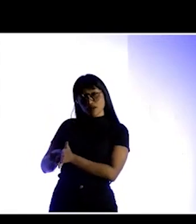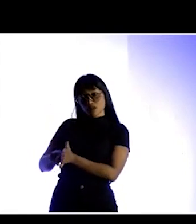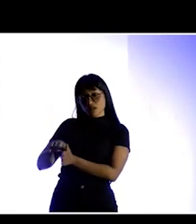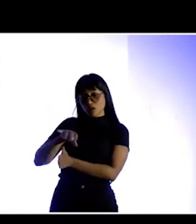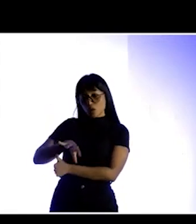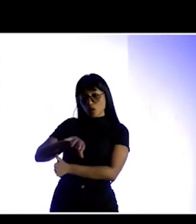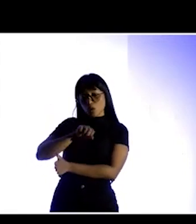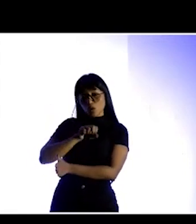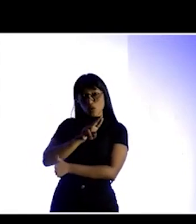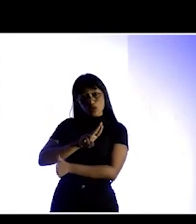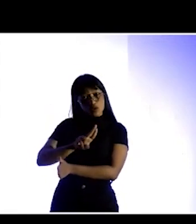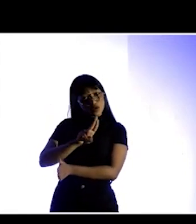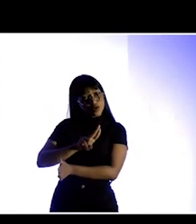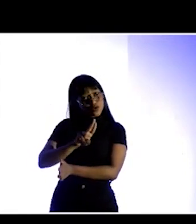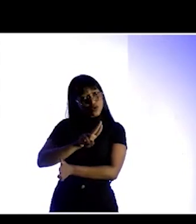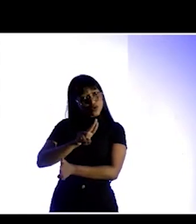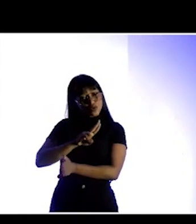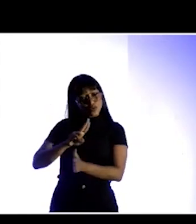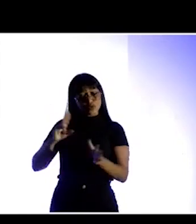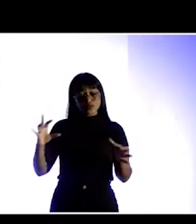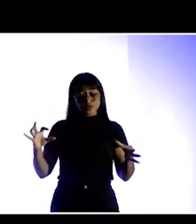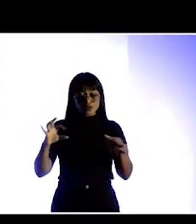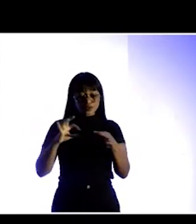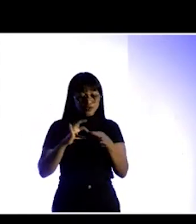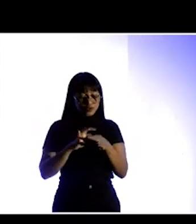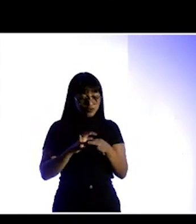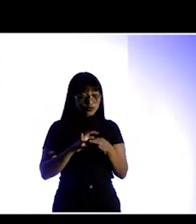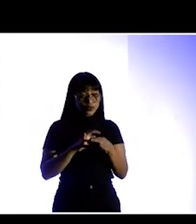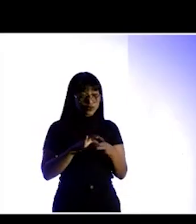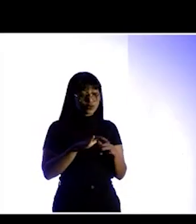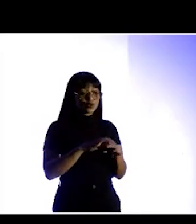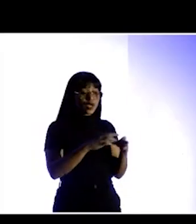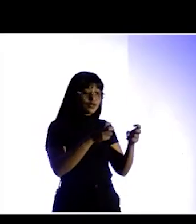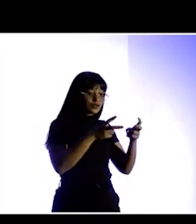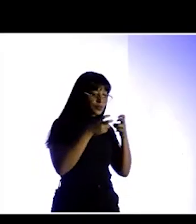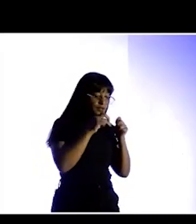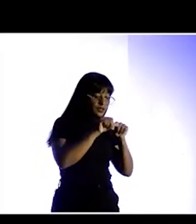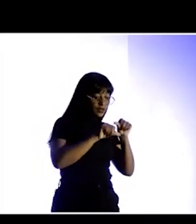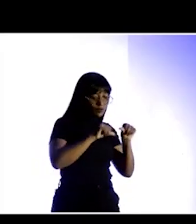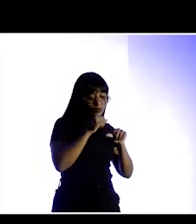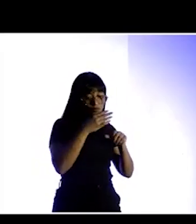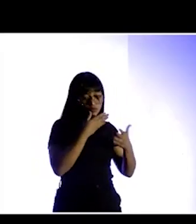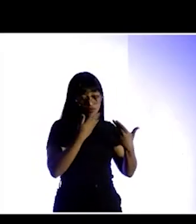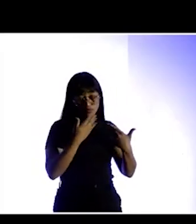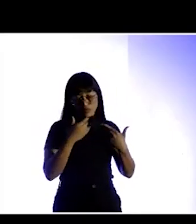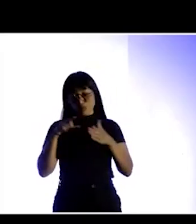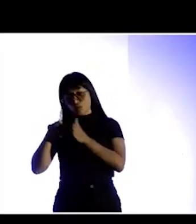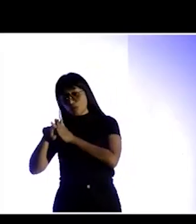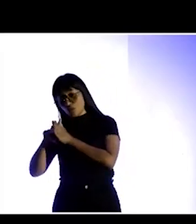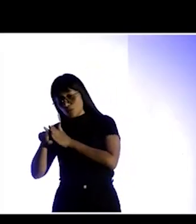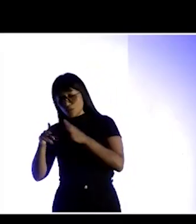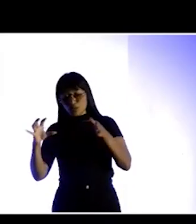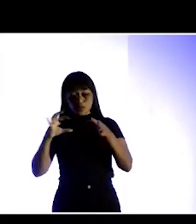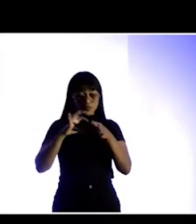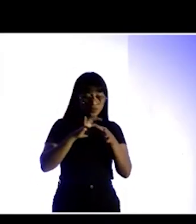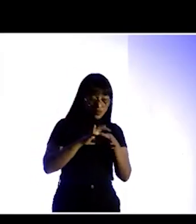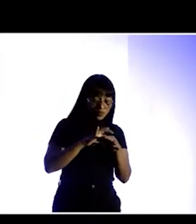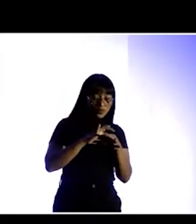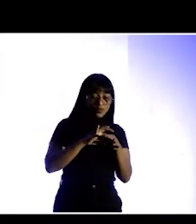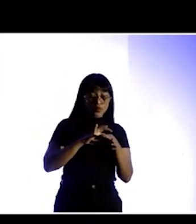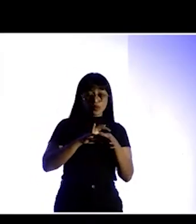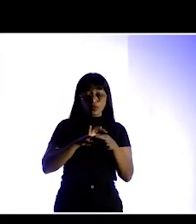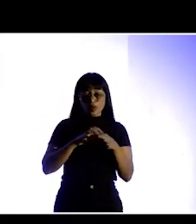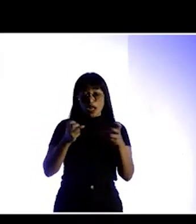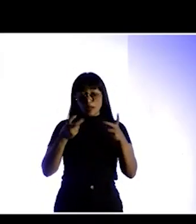do clima, a gente combina essas informações com a mudança do clima, a gente sai com um novo tipo de risco. A gente tem um mapa hoje de segurança